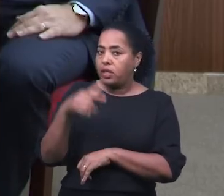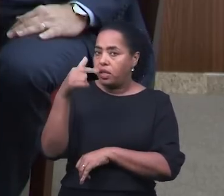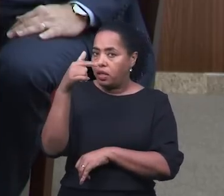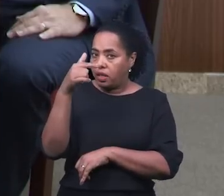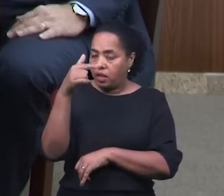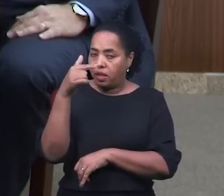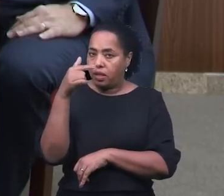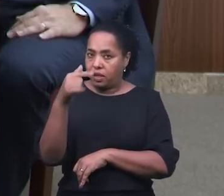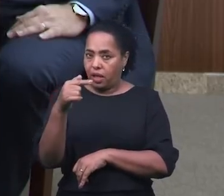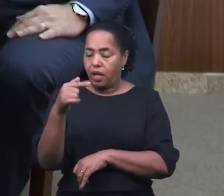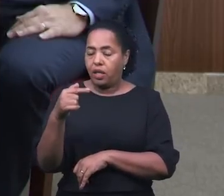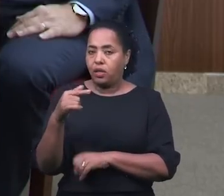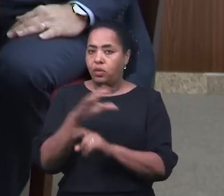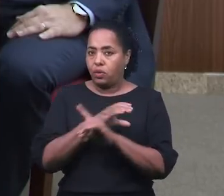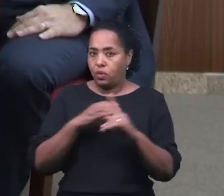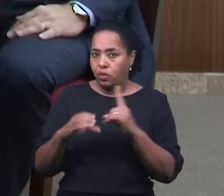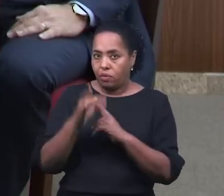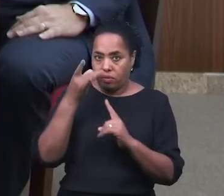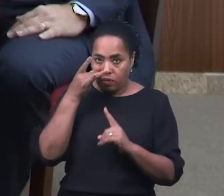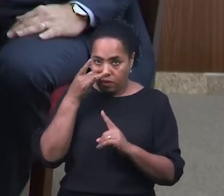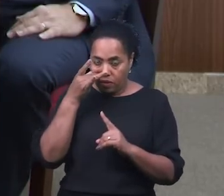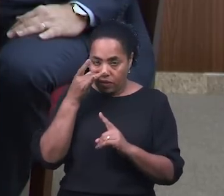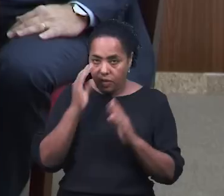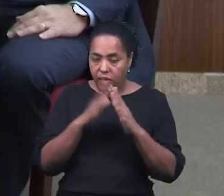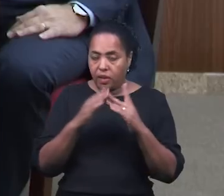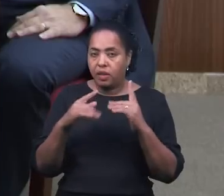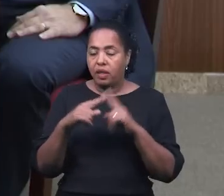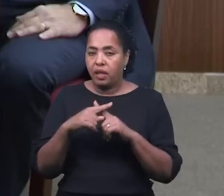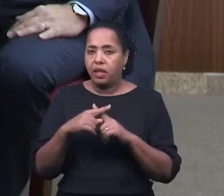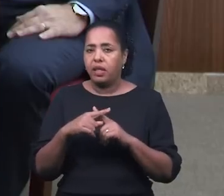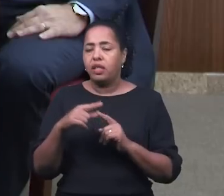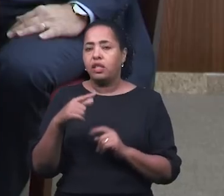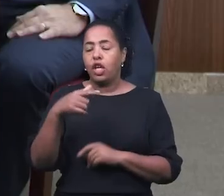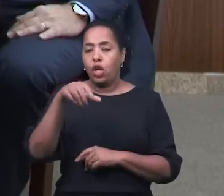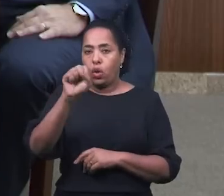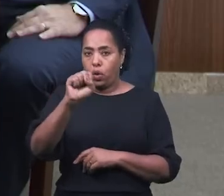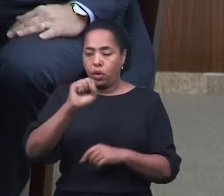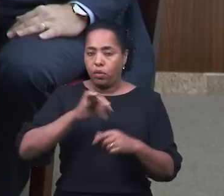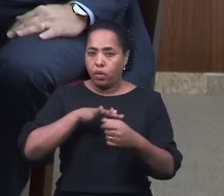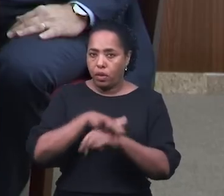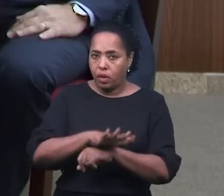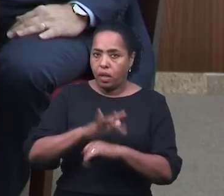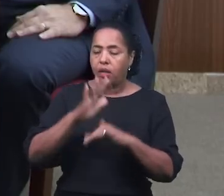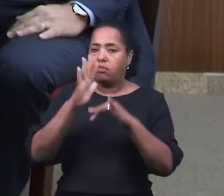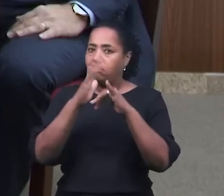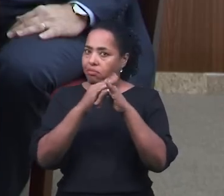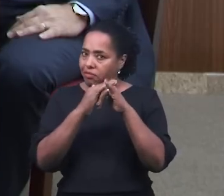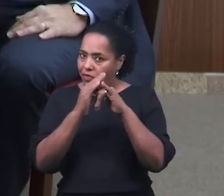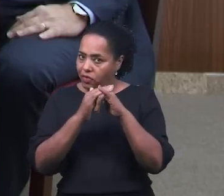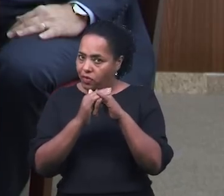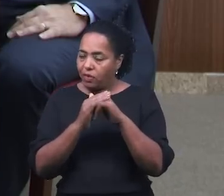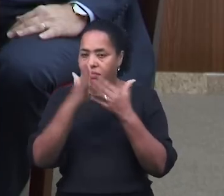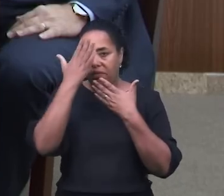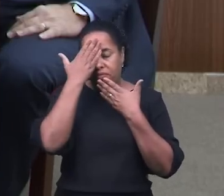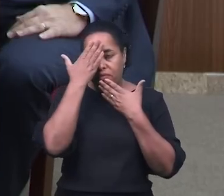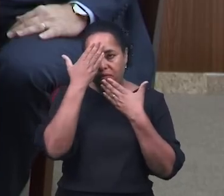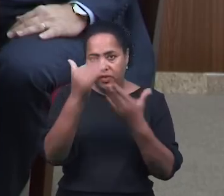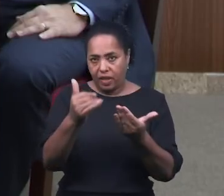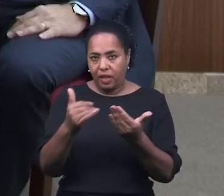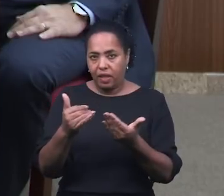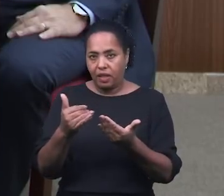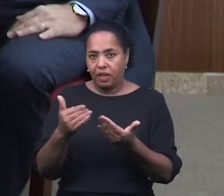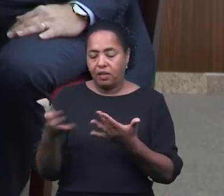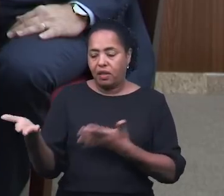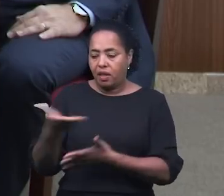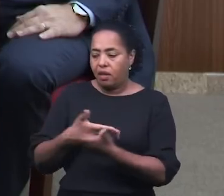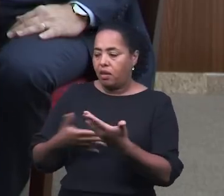às 19 horas, temos o nosso culto presencial nas nossas igrejas e às 20 horas pela nossa plataforma no YouTube. Eu agradeço